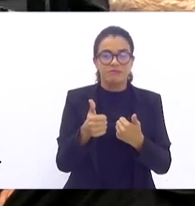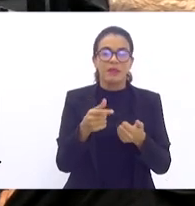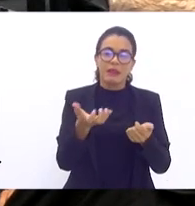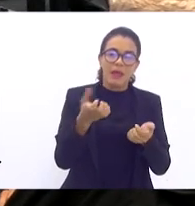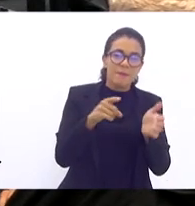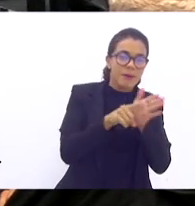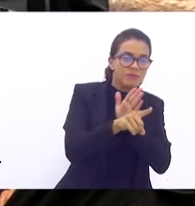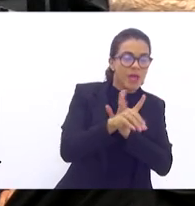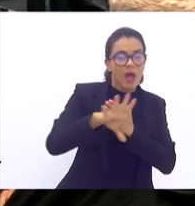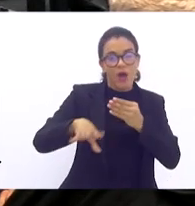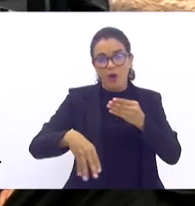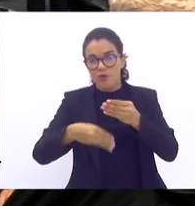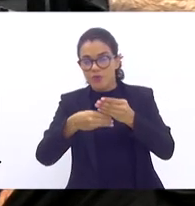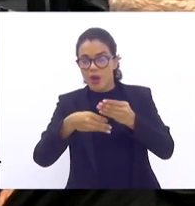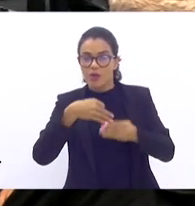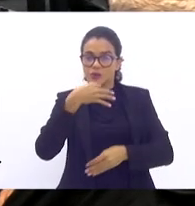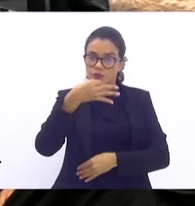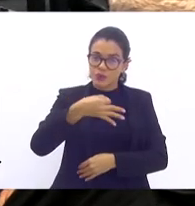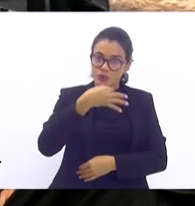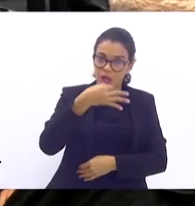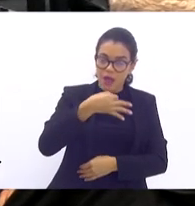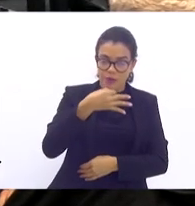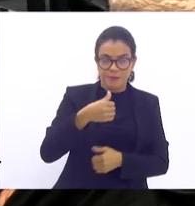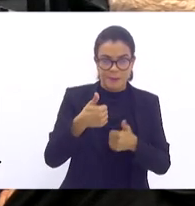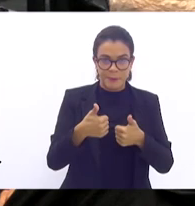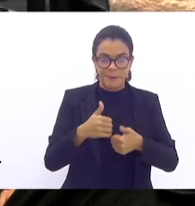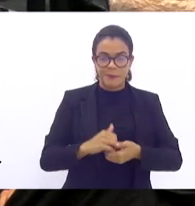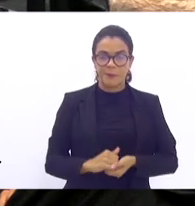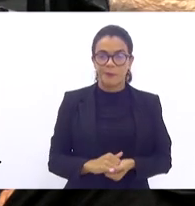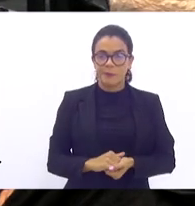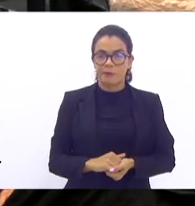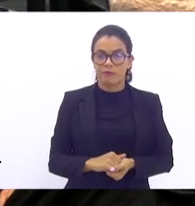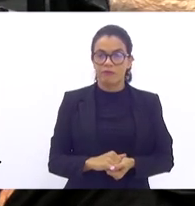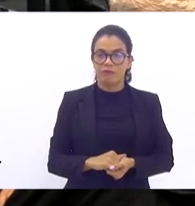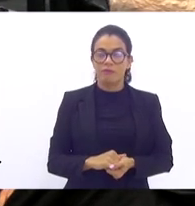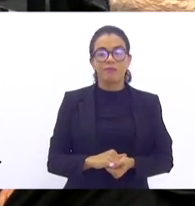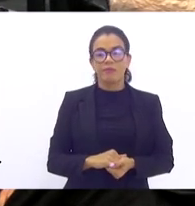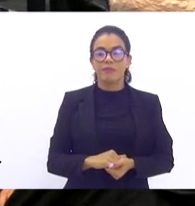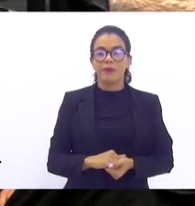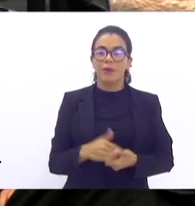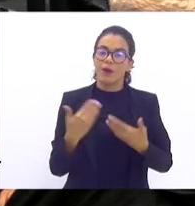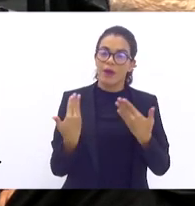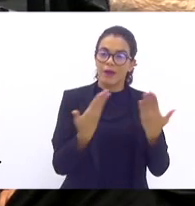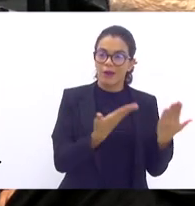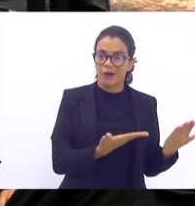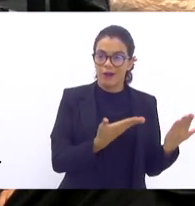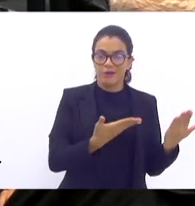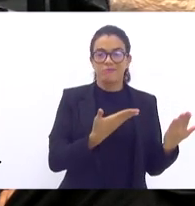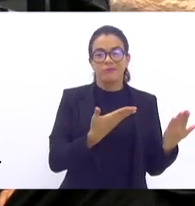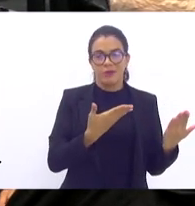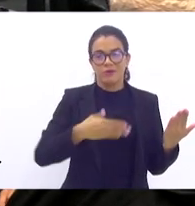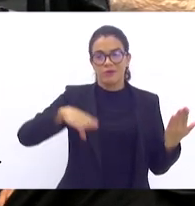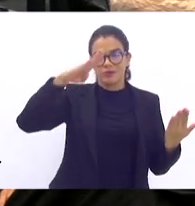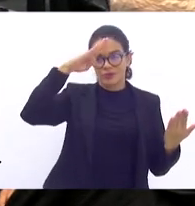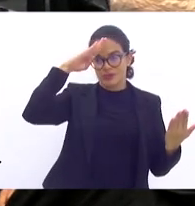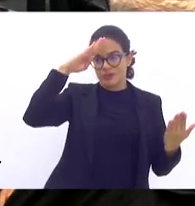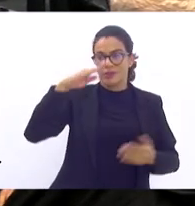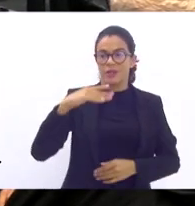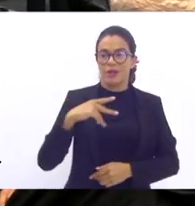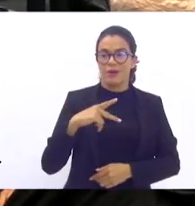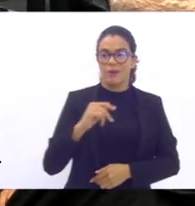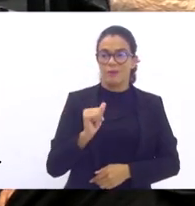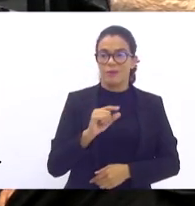ou fazer alguma sugestão fazer algum comentário então com a palavra o nosso querido General pasuelo